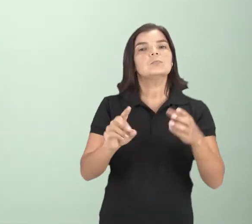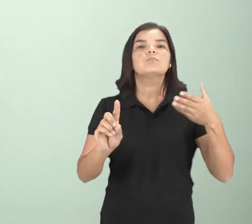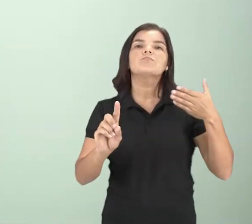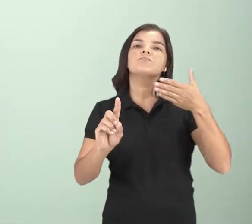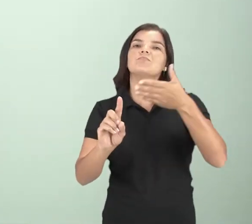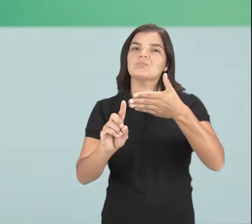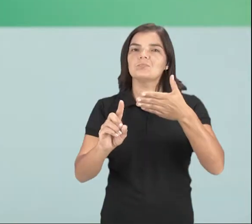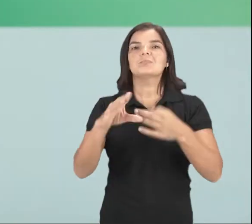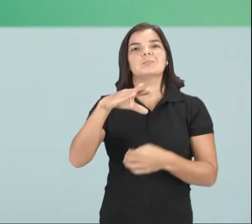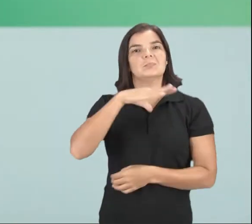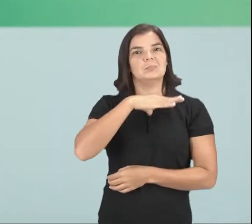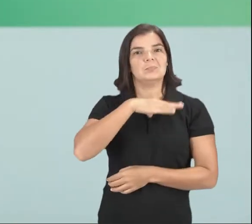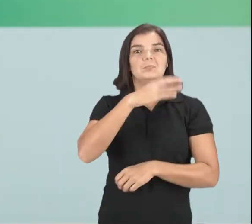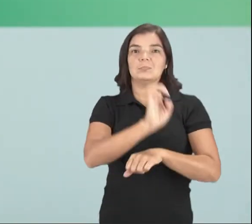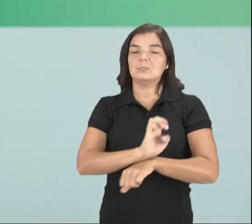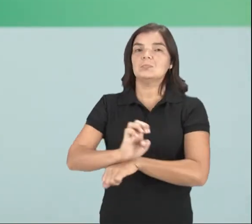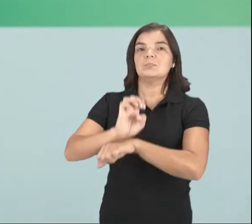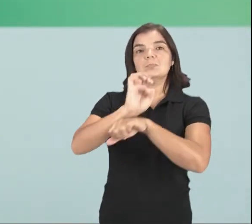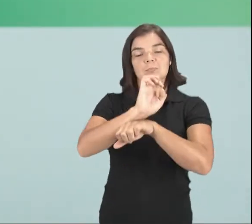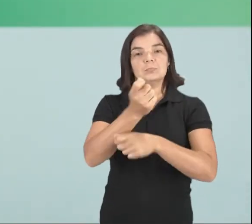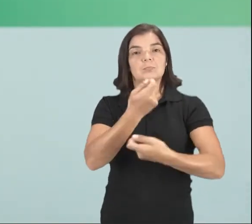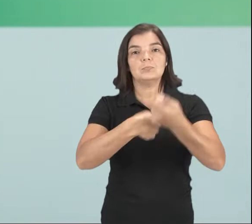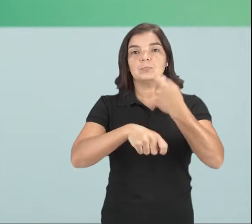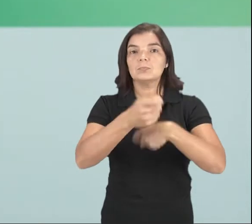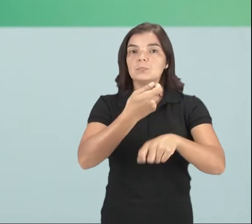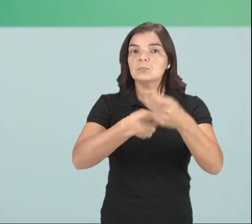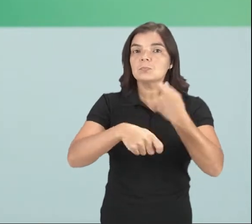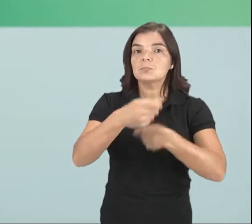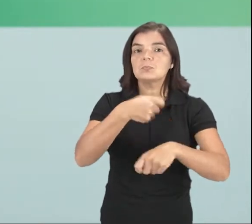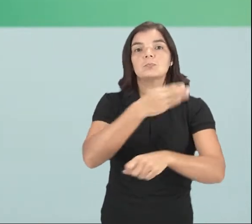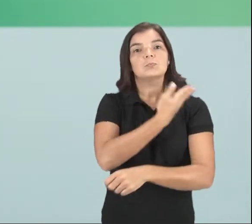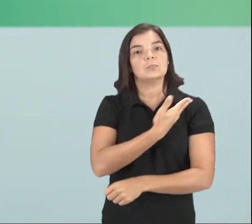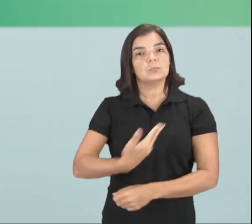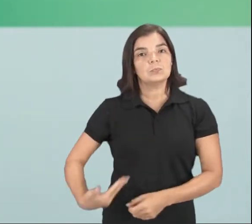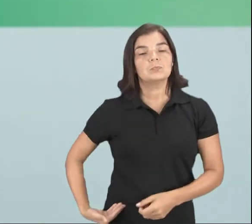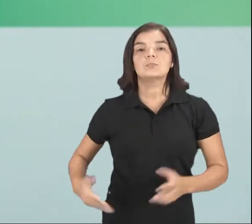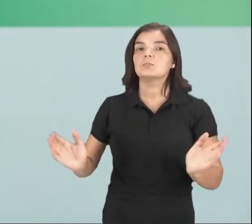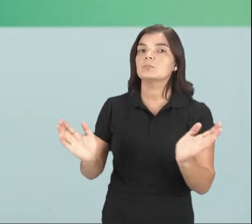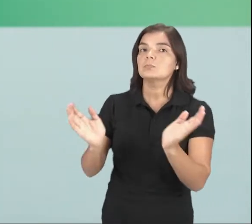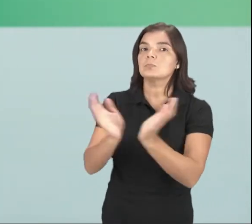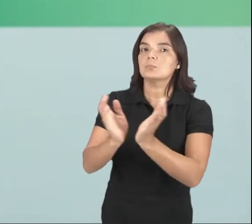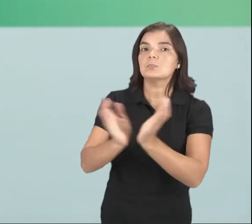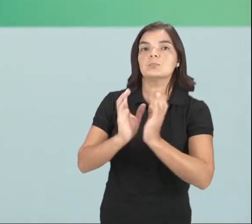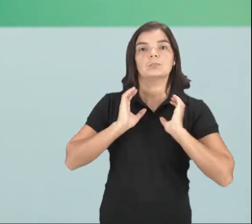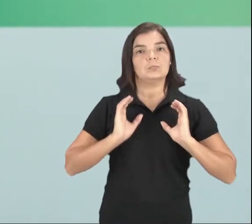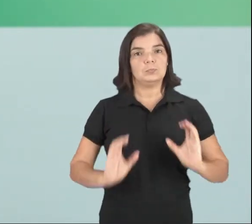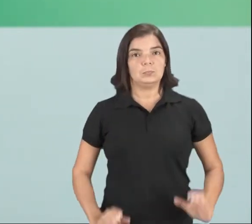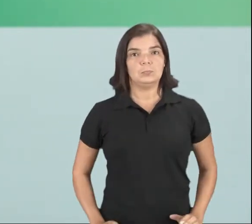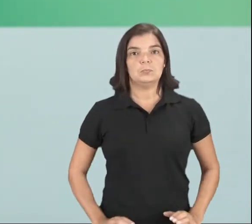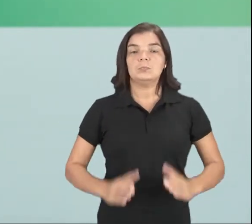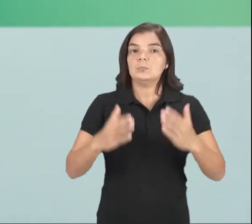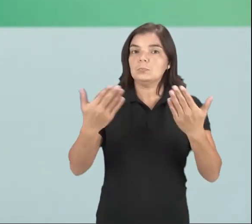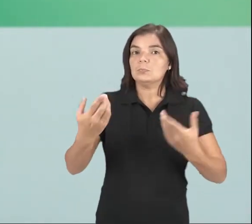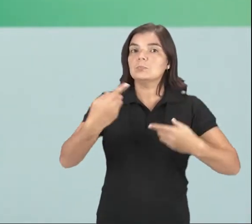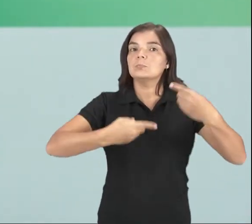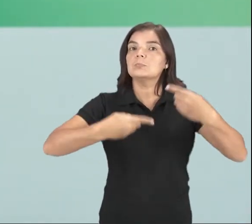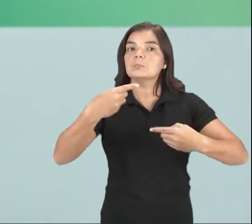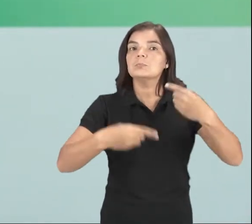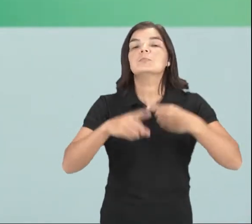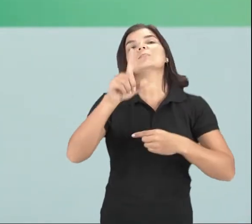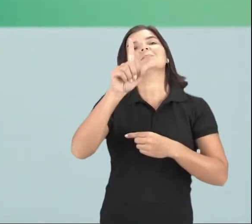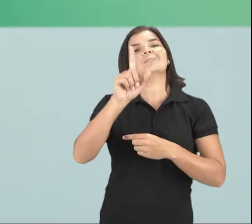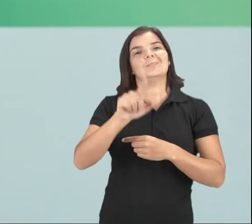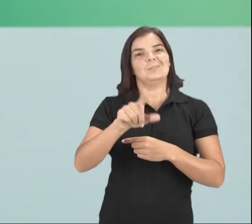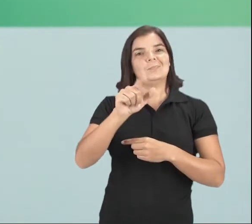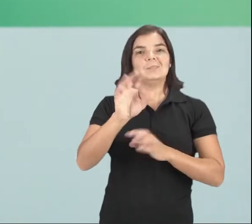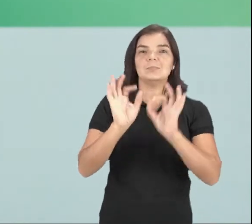à cidade, ao Estado, à administração pública e ao conjunto dos cidadãos. Então, a política é